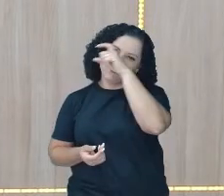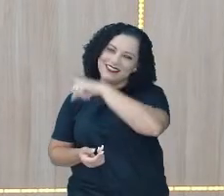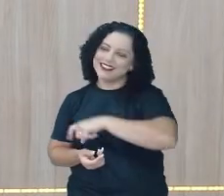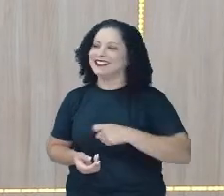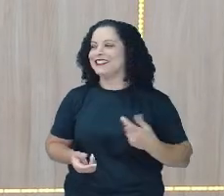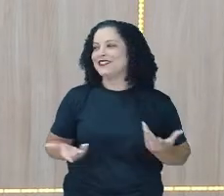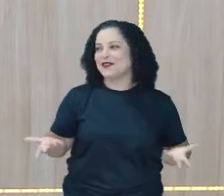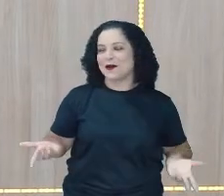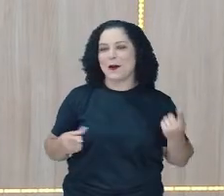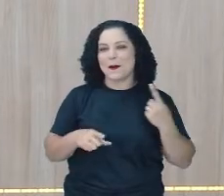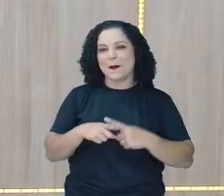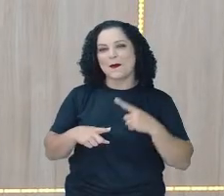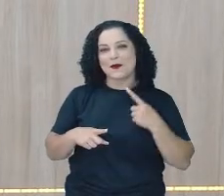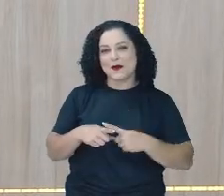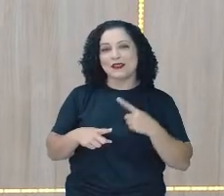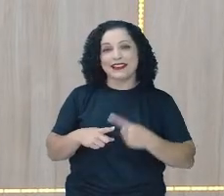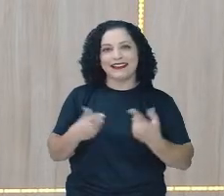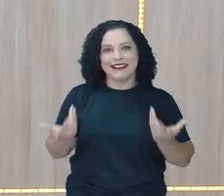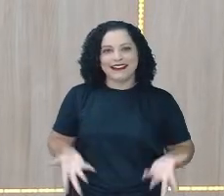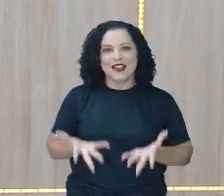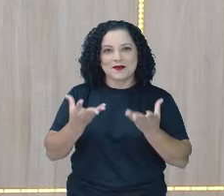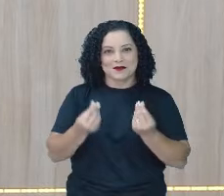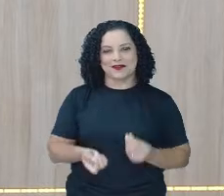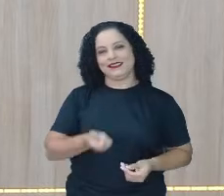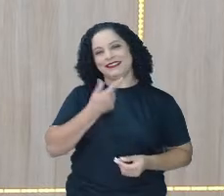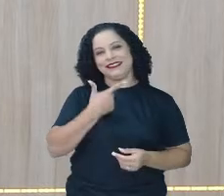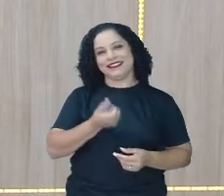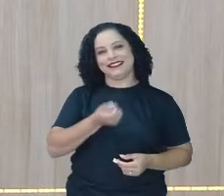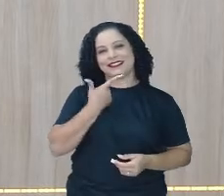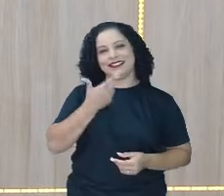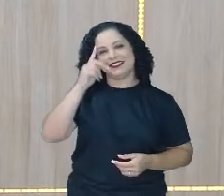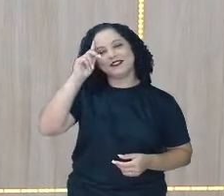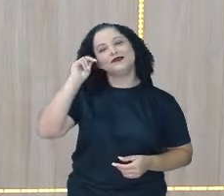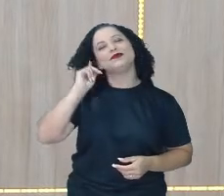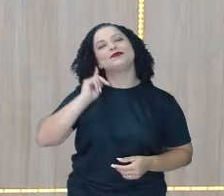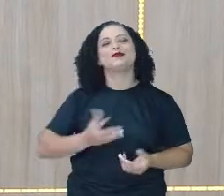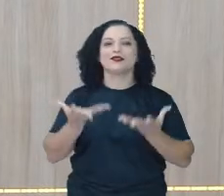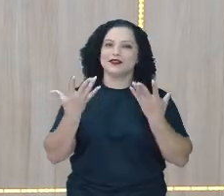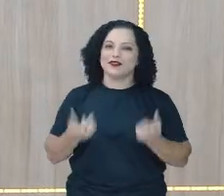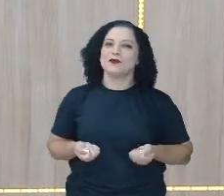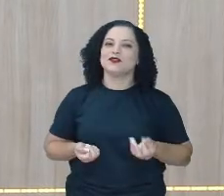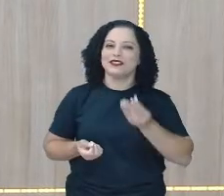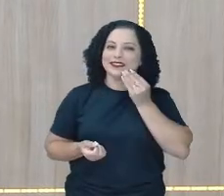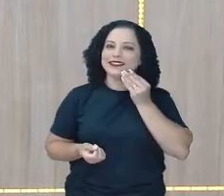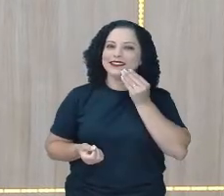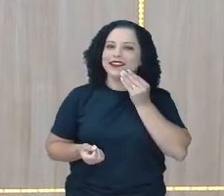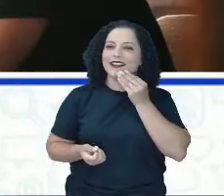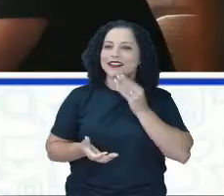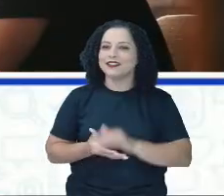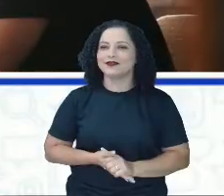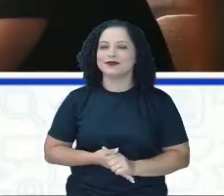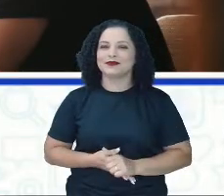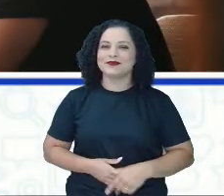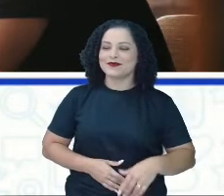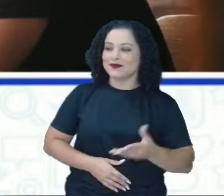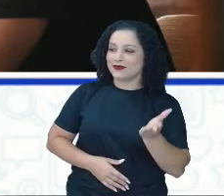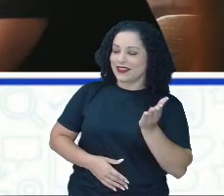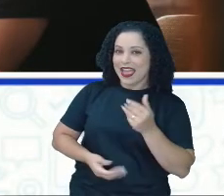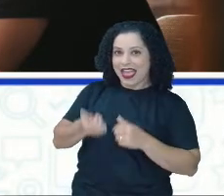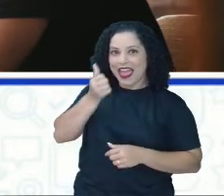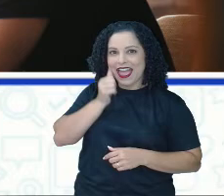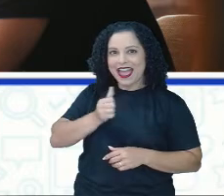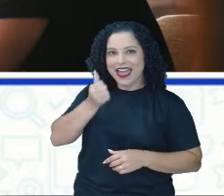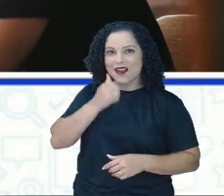aula desconcentrado com a voz feminina do professor André. Mas vamos tentar, vamos lá. Hi, how are you?